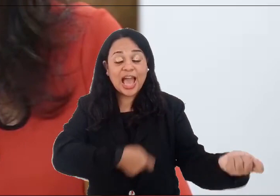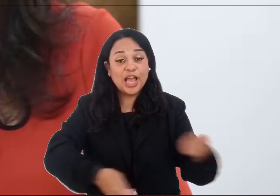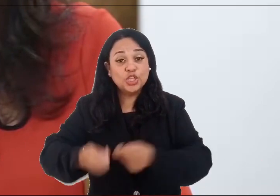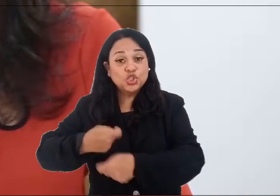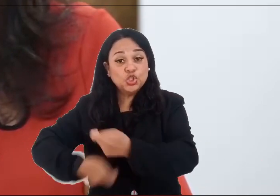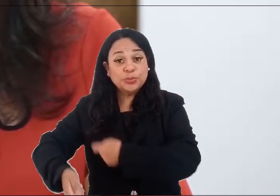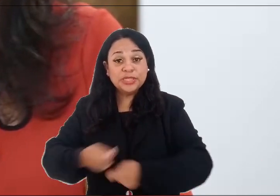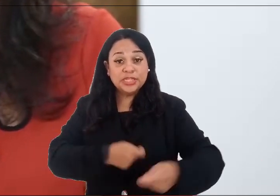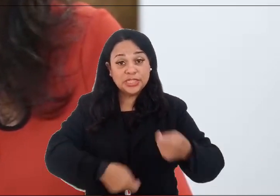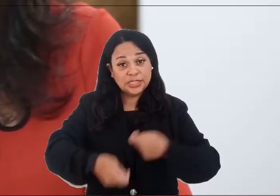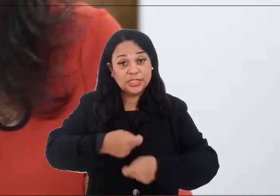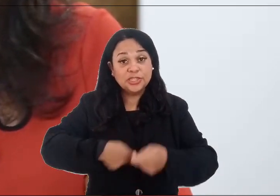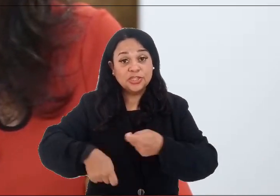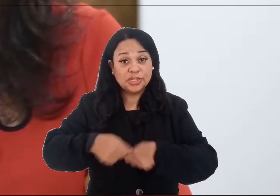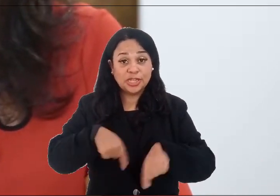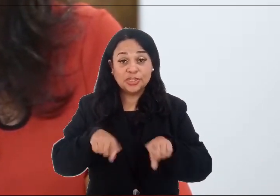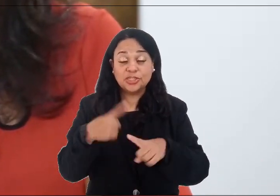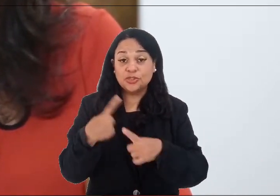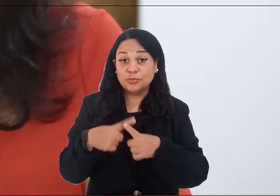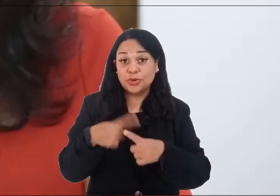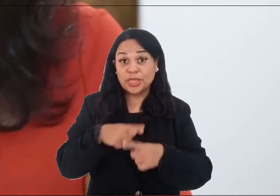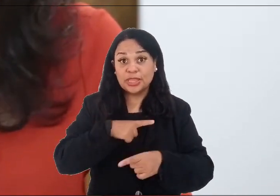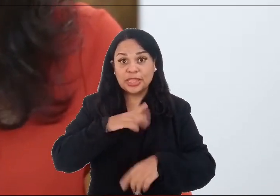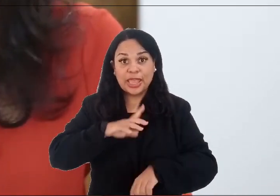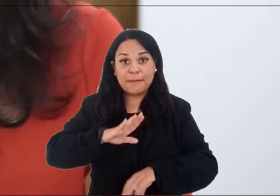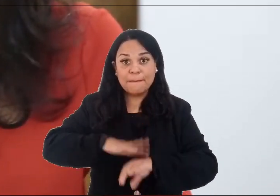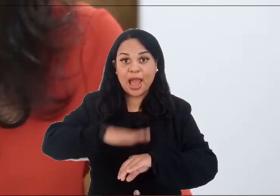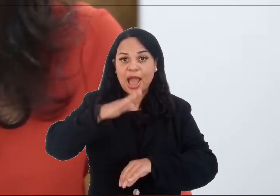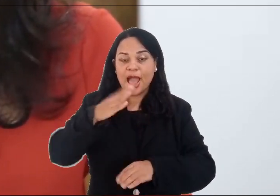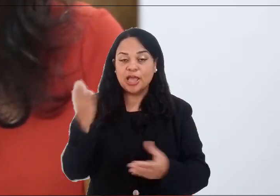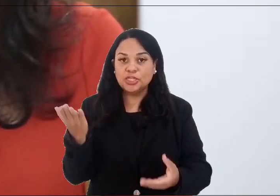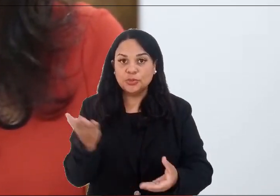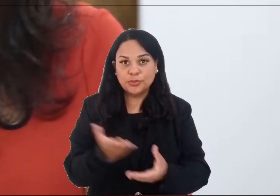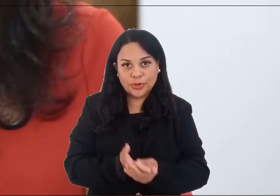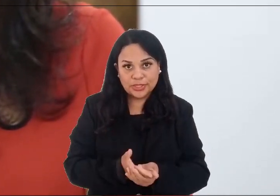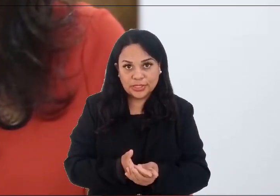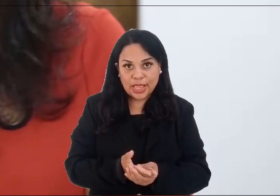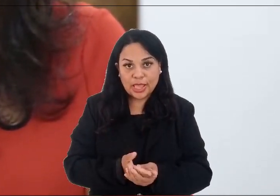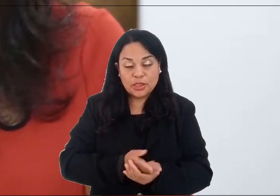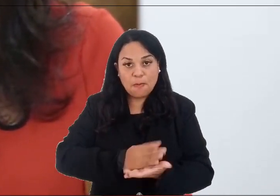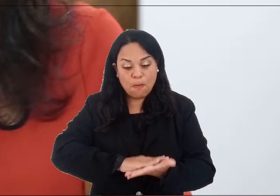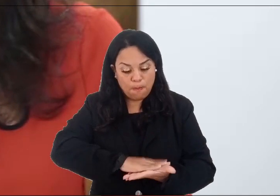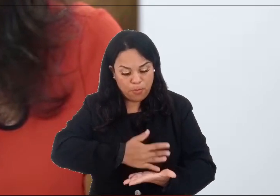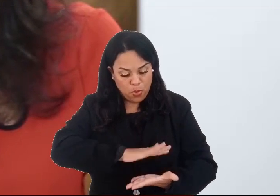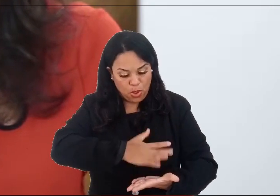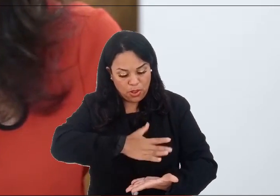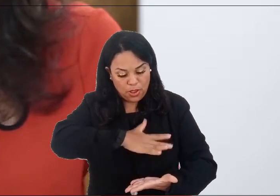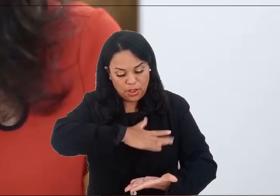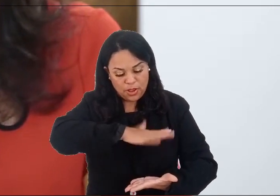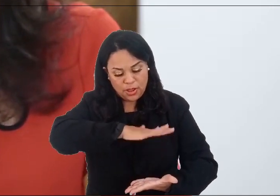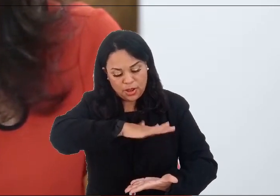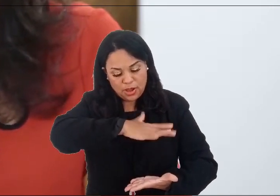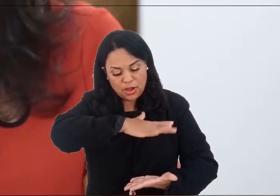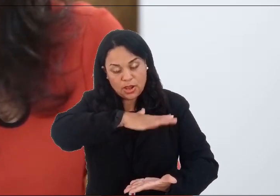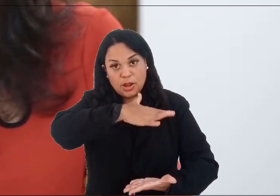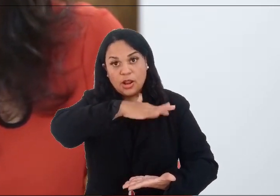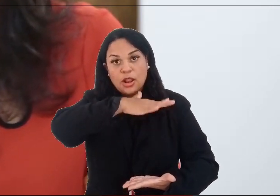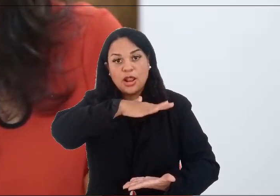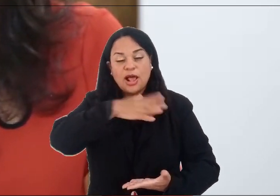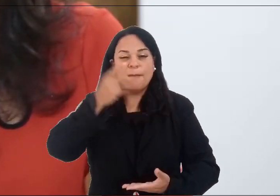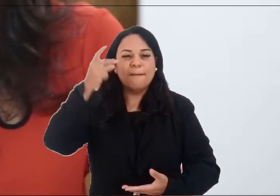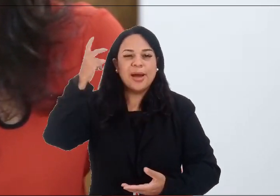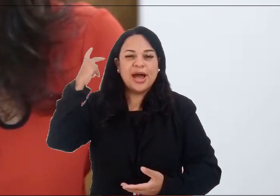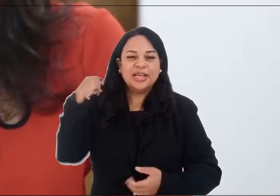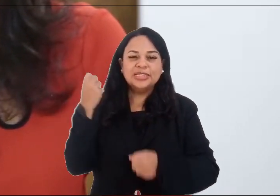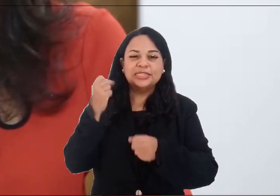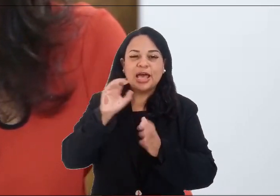administrativas, encontrando seu estado entre os maiores demandantes e demandados. Na verdade, o que nós vemos hoje é uma multiplicação de processos. Na época